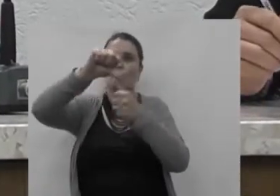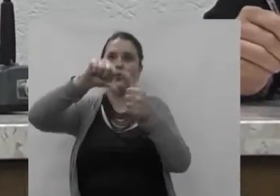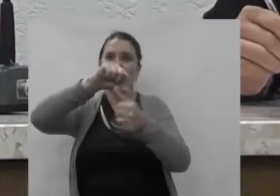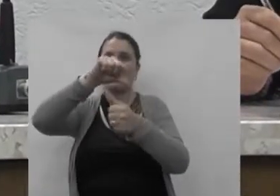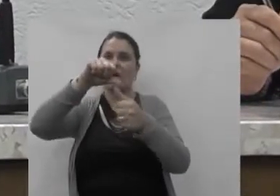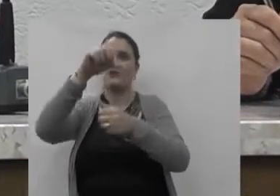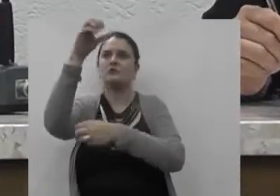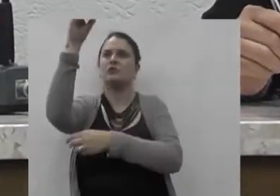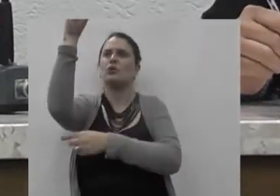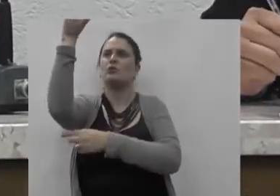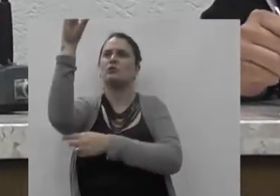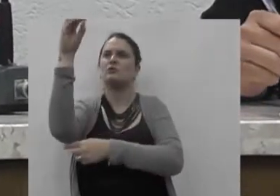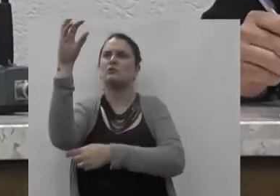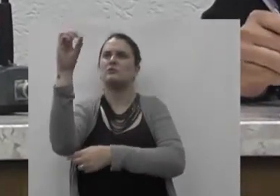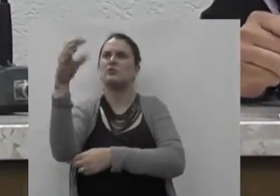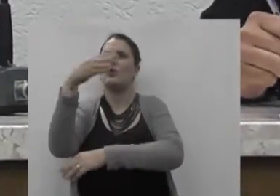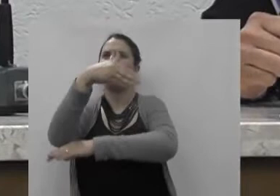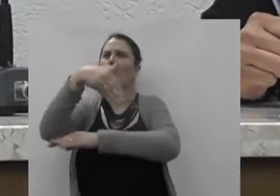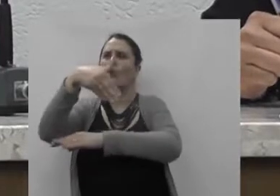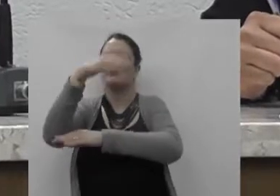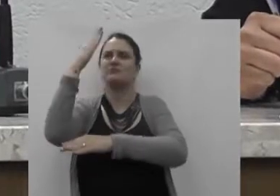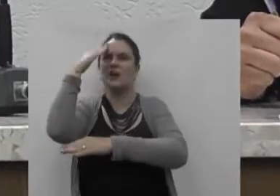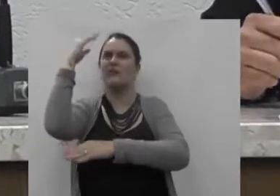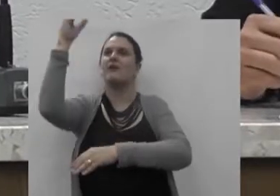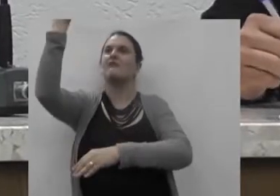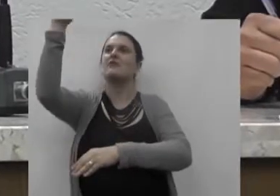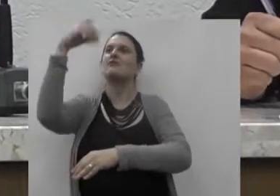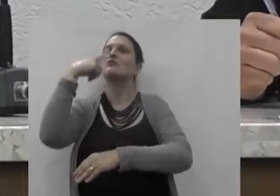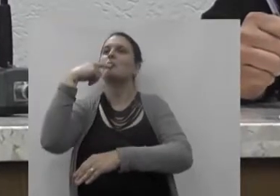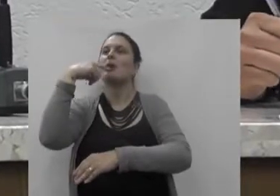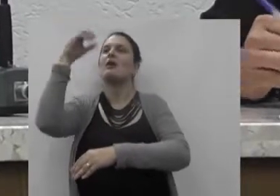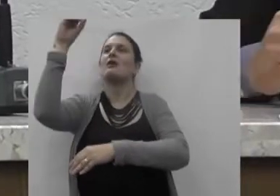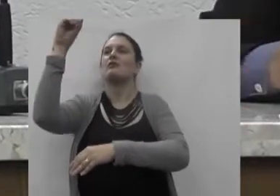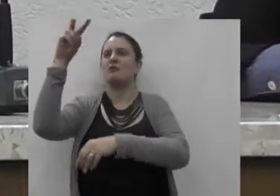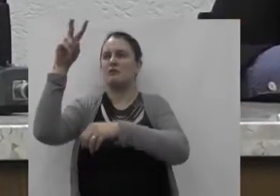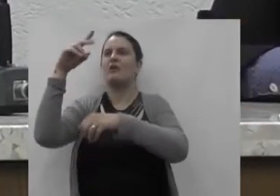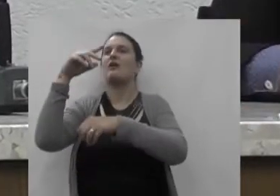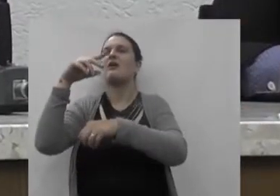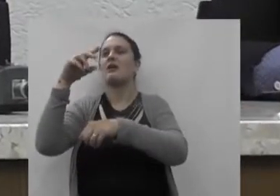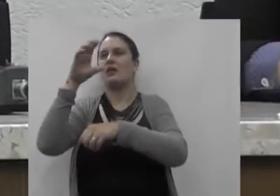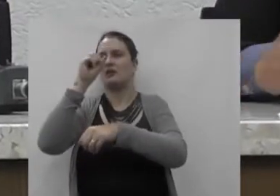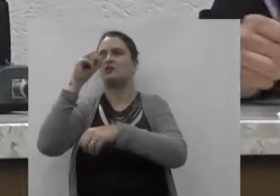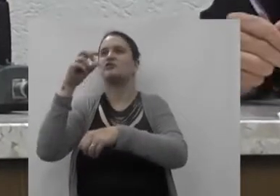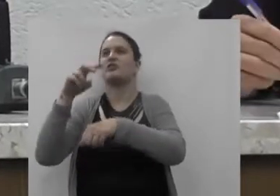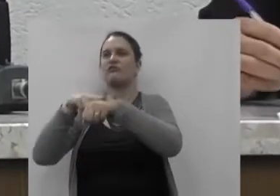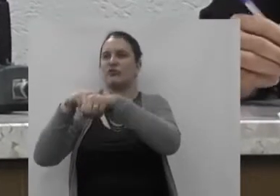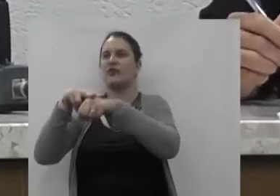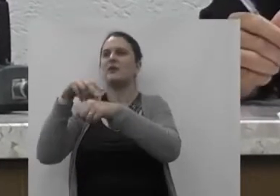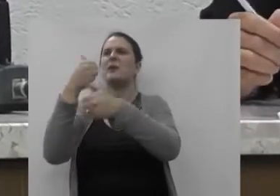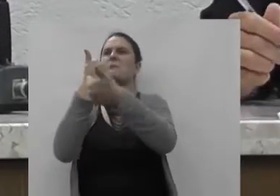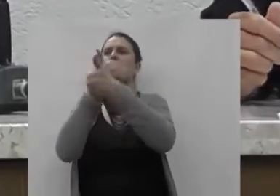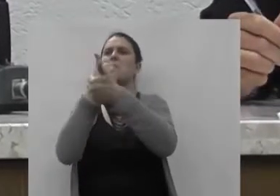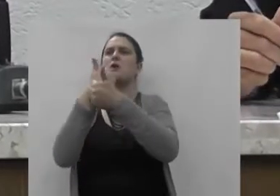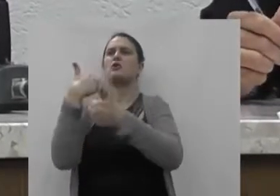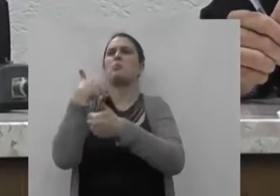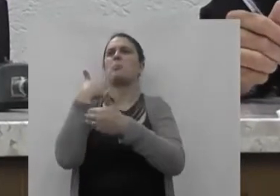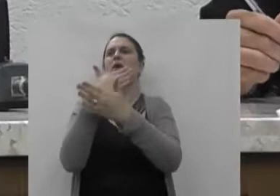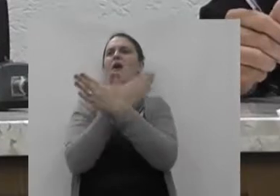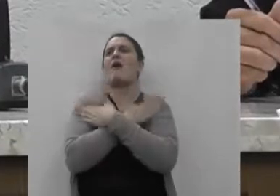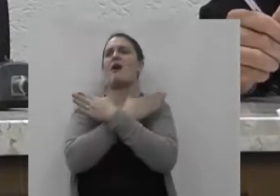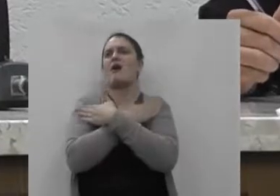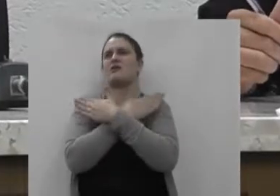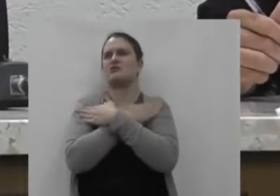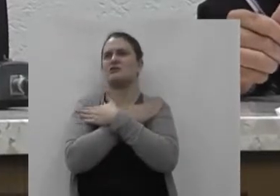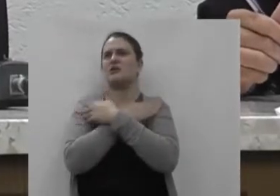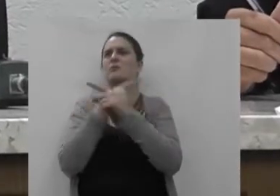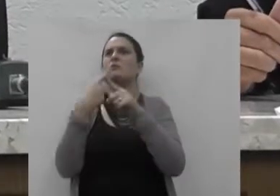do semáforo localizado na rua Dom Pedro II, na esquina da Caixa Econômica, para que o mesmo abra em